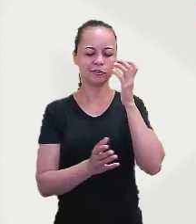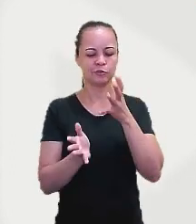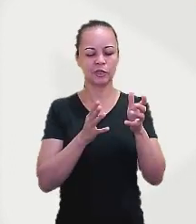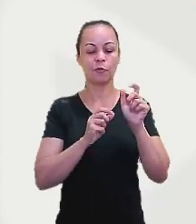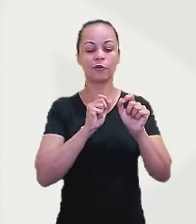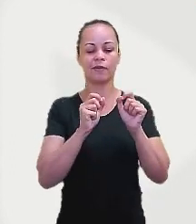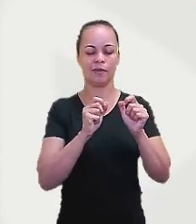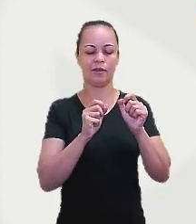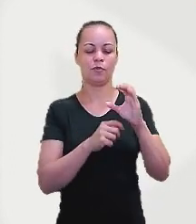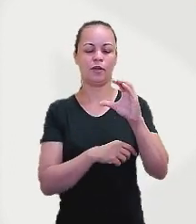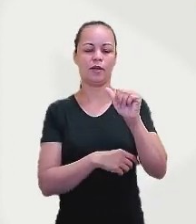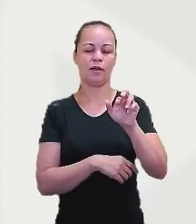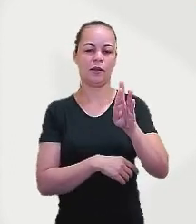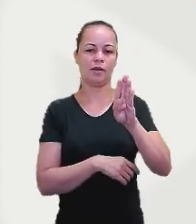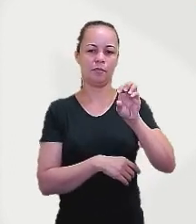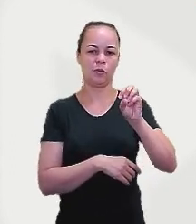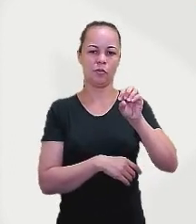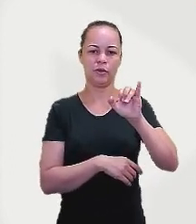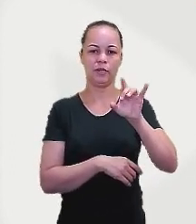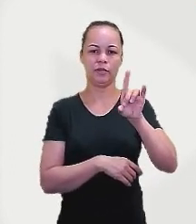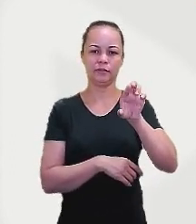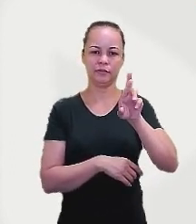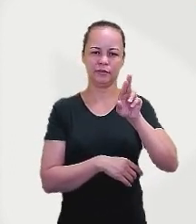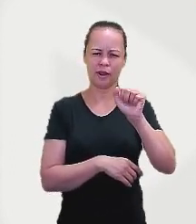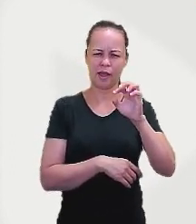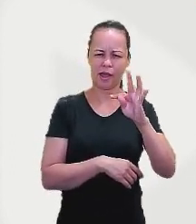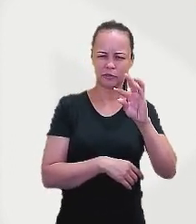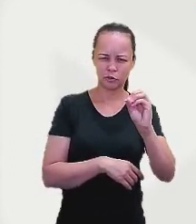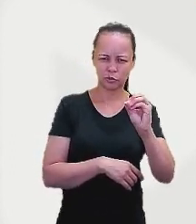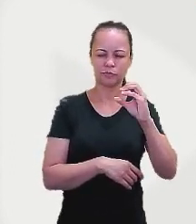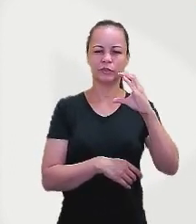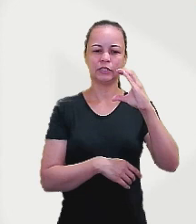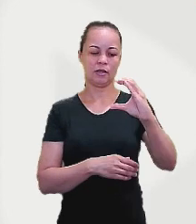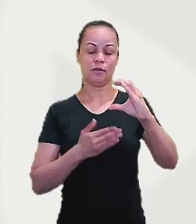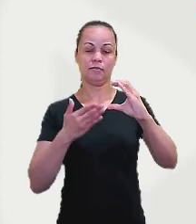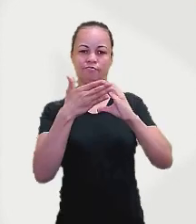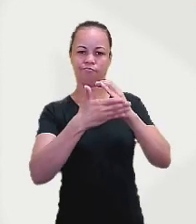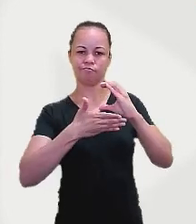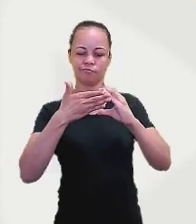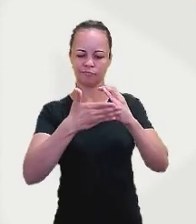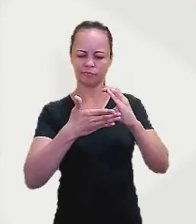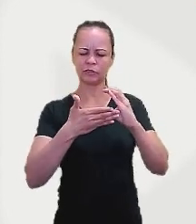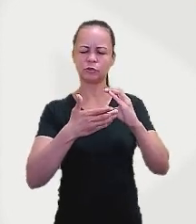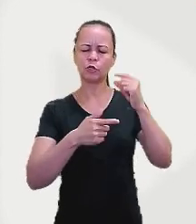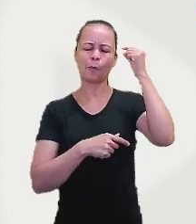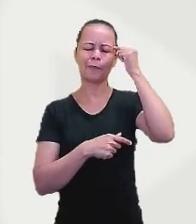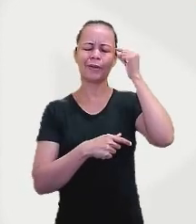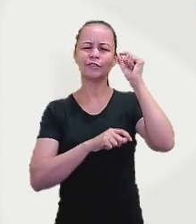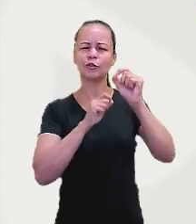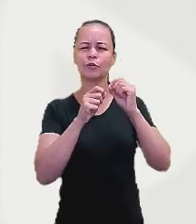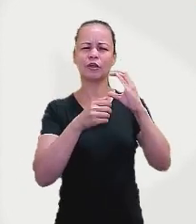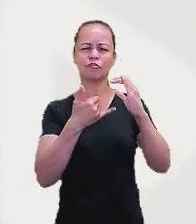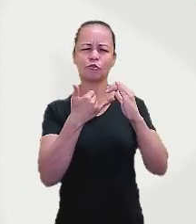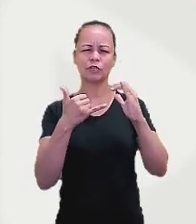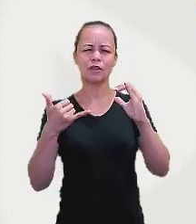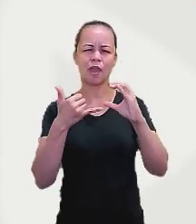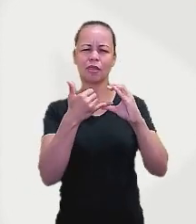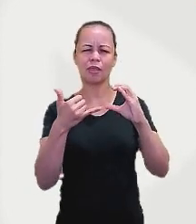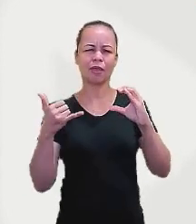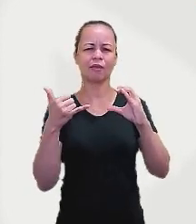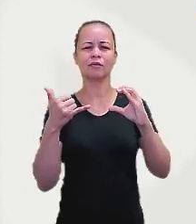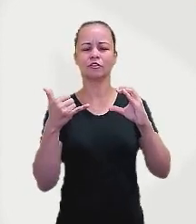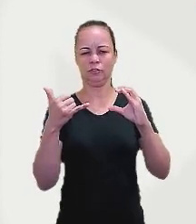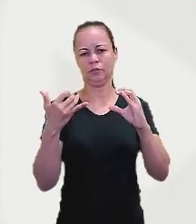carboidrato. Quando eu pensar em carboidrato, é só você pensar assim, fonte de energia. Uma das principais funções do carboidrato